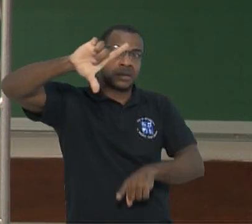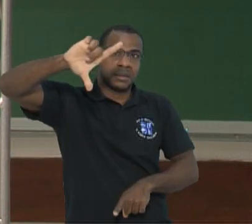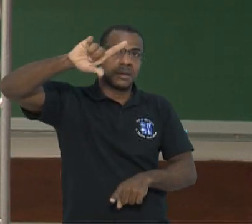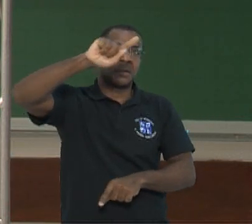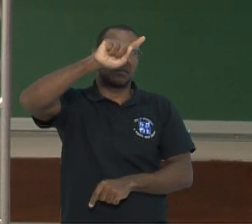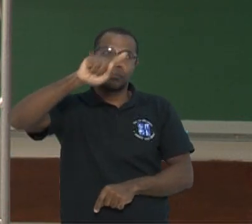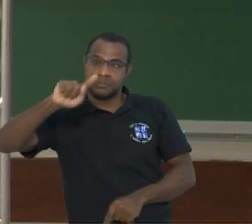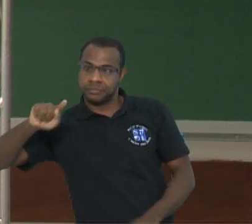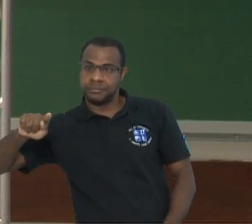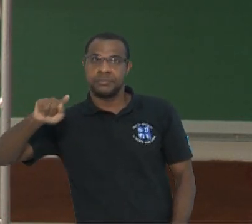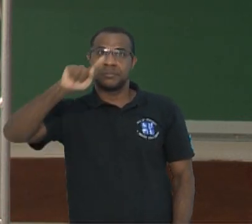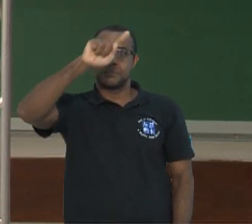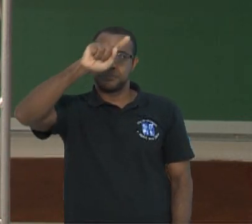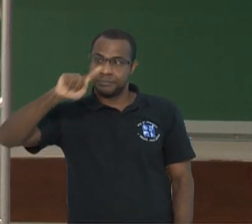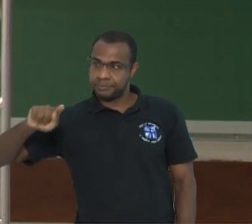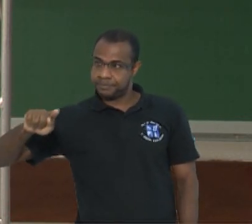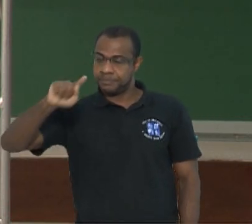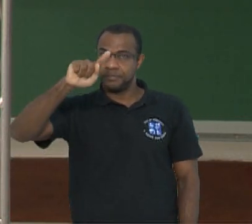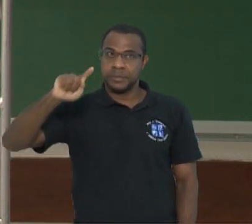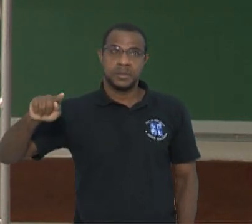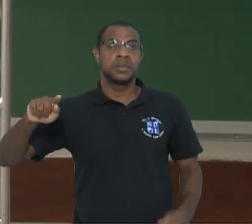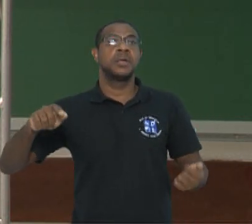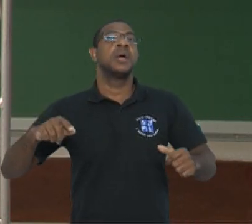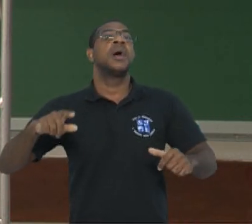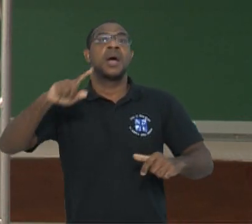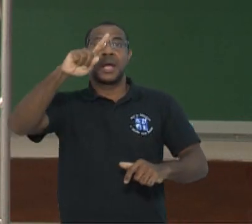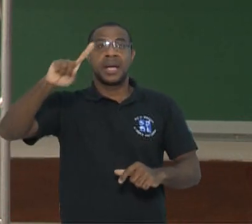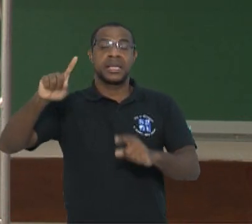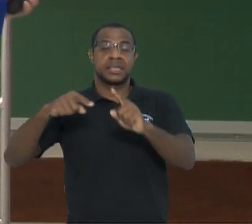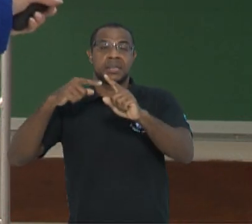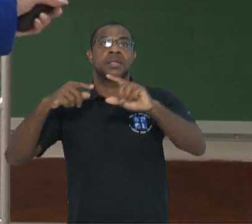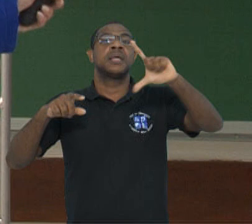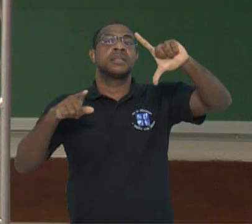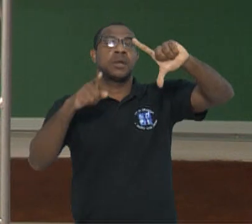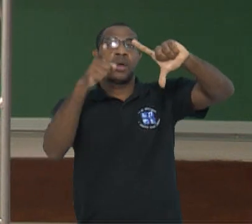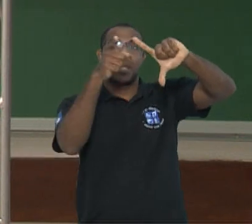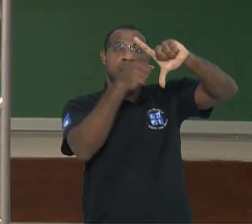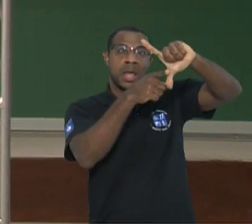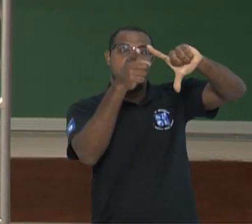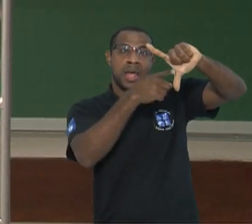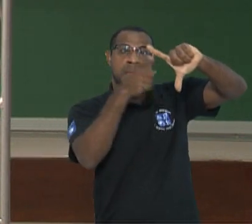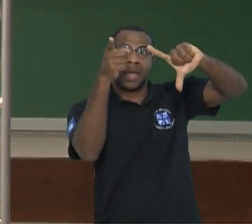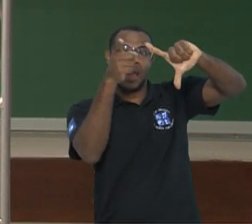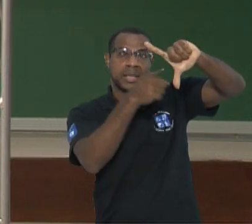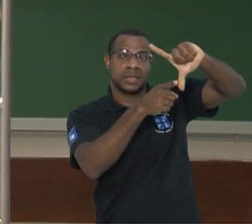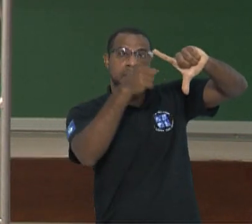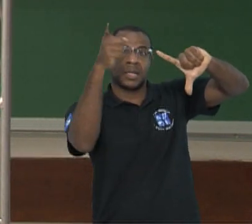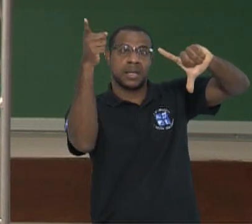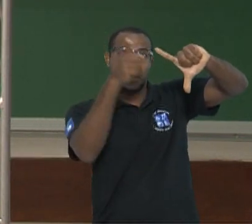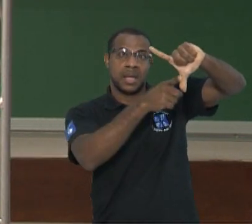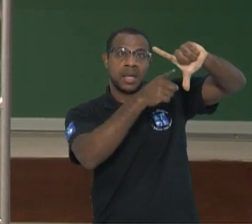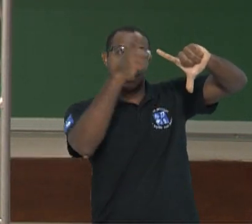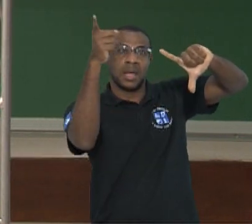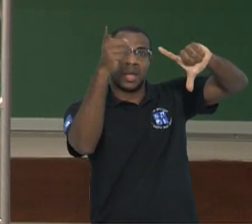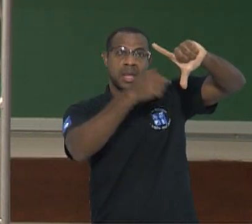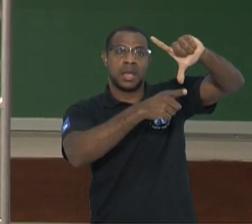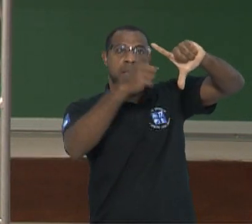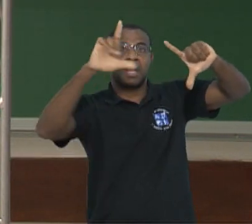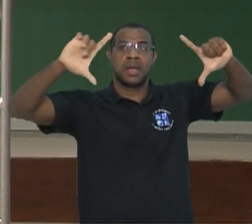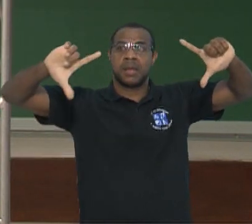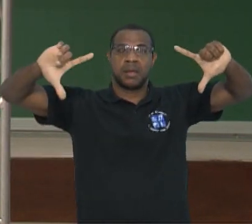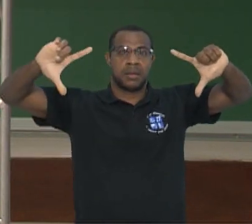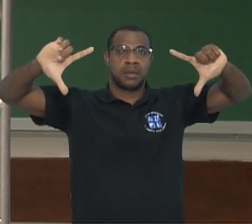menos 4/3 de x. É a reta voltada para a esquerda. Então, são duas soluções. São